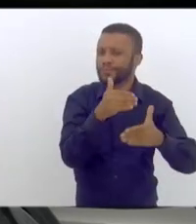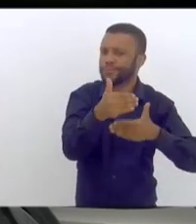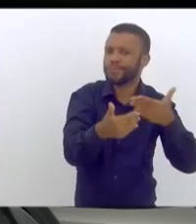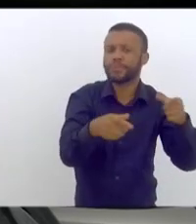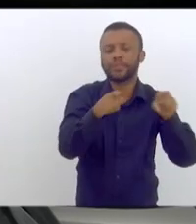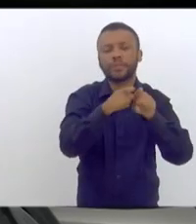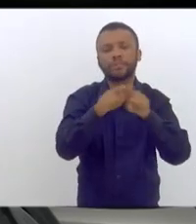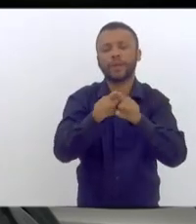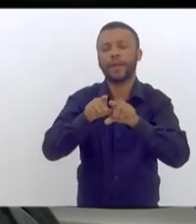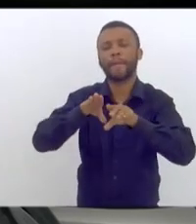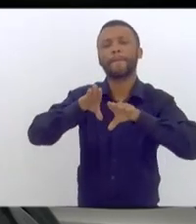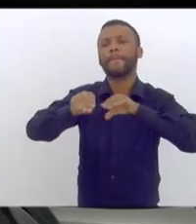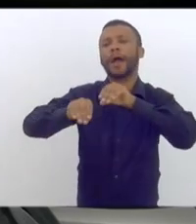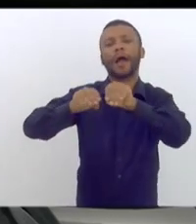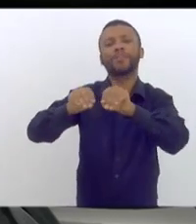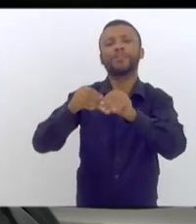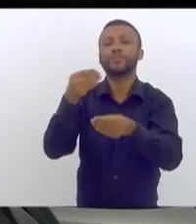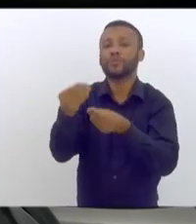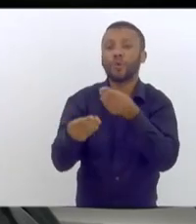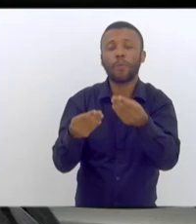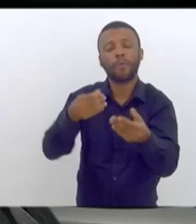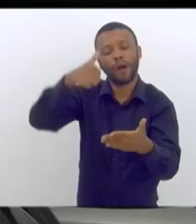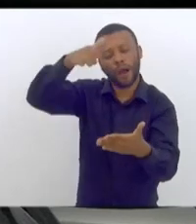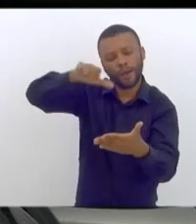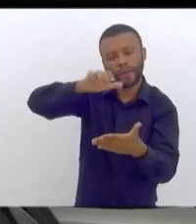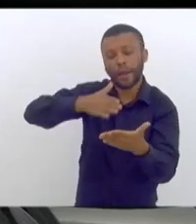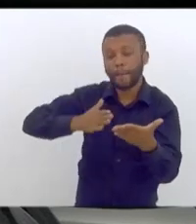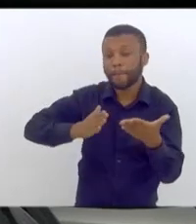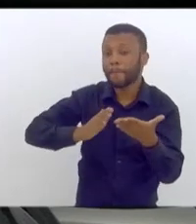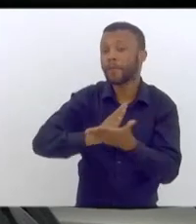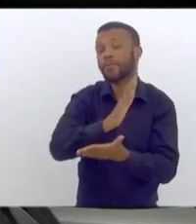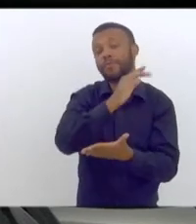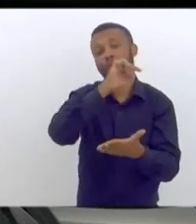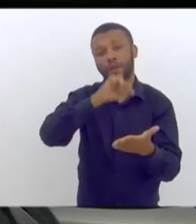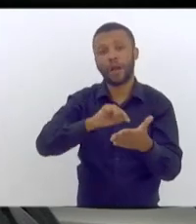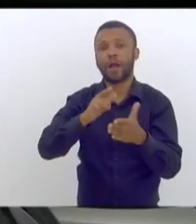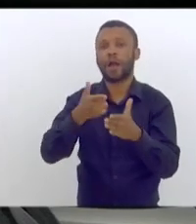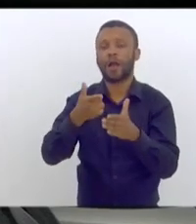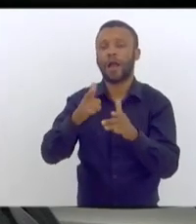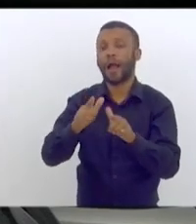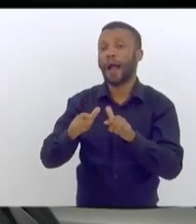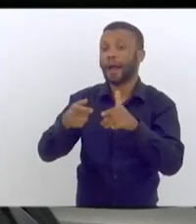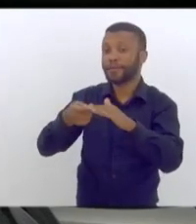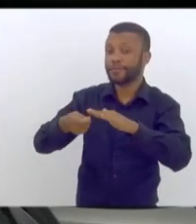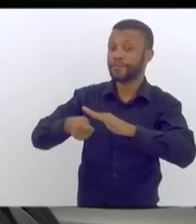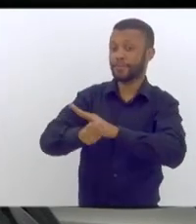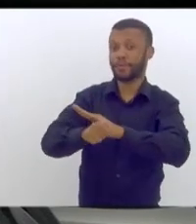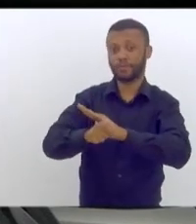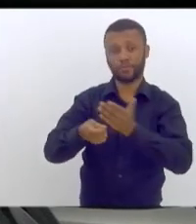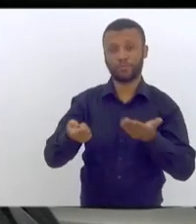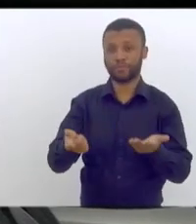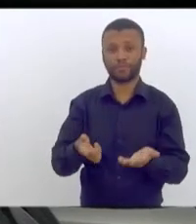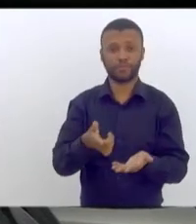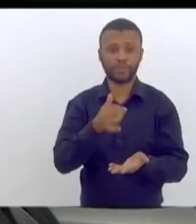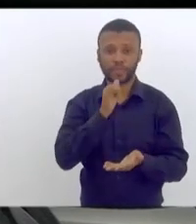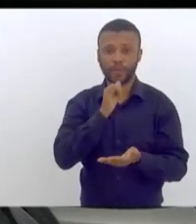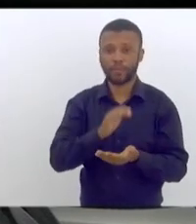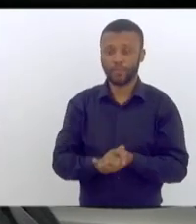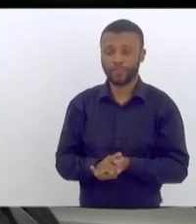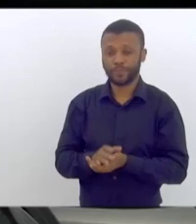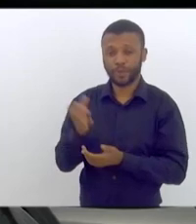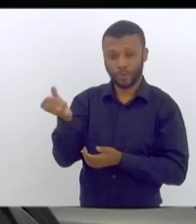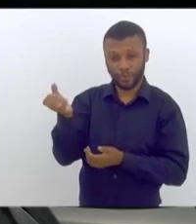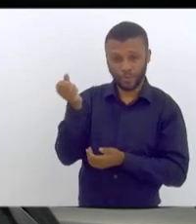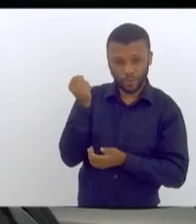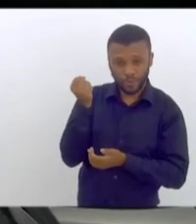trâmite na de aprovação das ações do fundo né hoje toda ação que é feita pelo pelo frente tanto